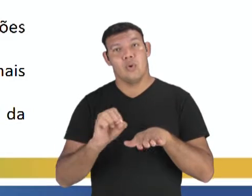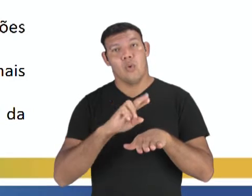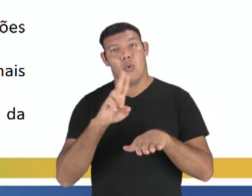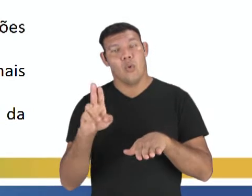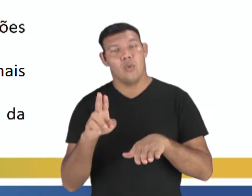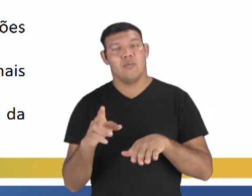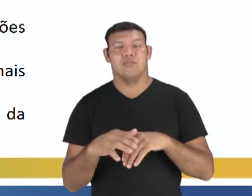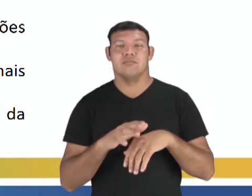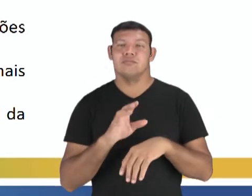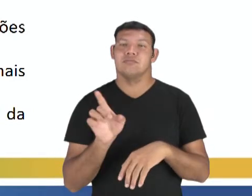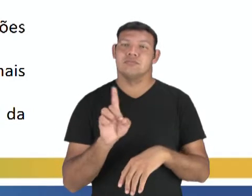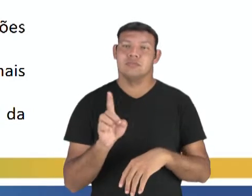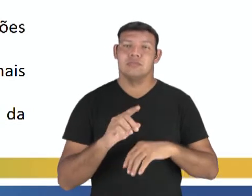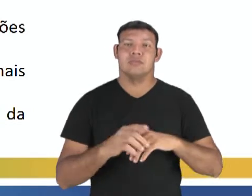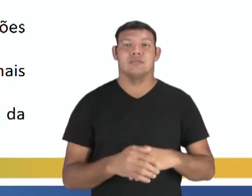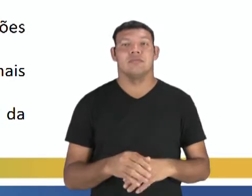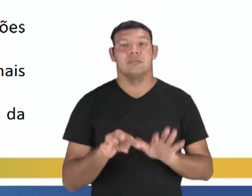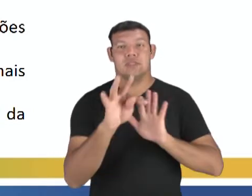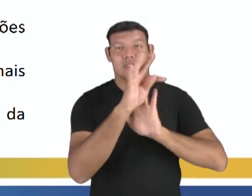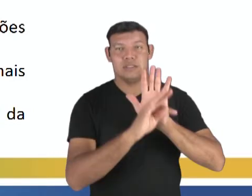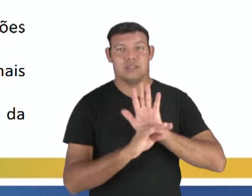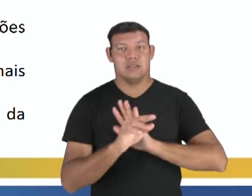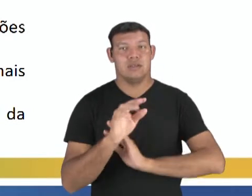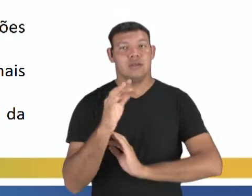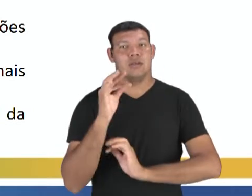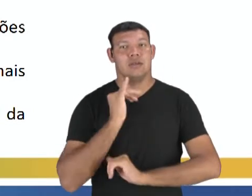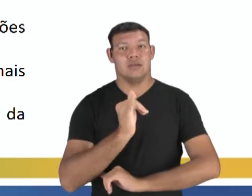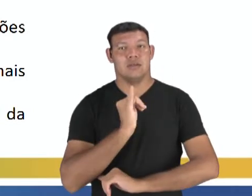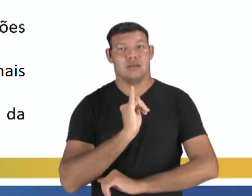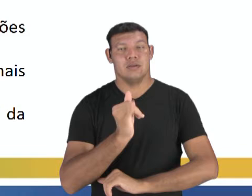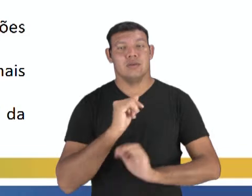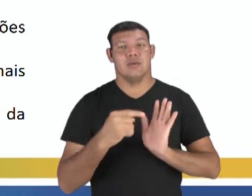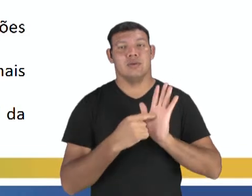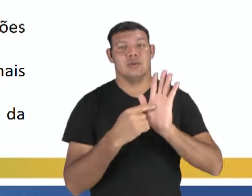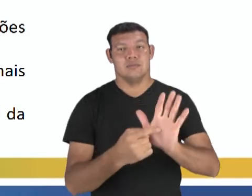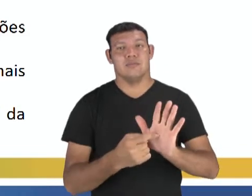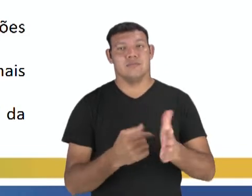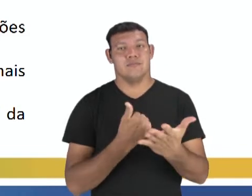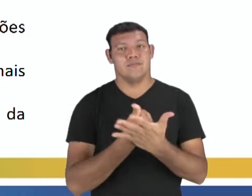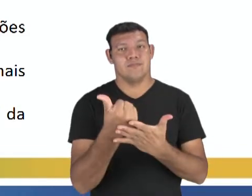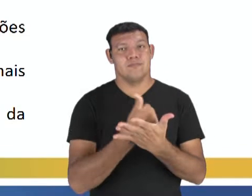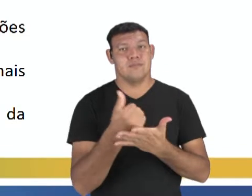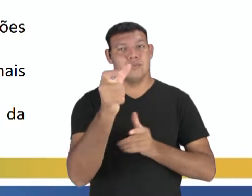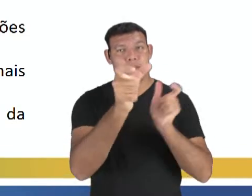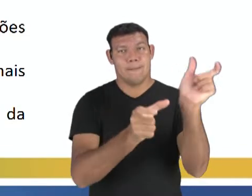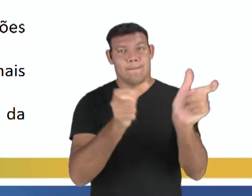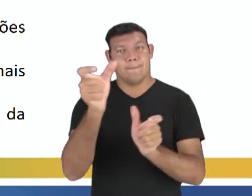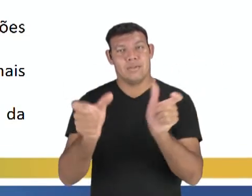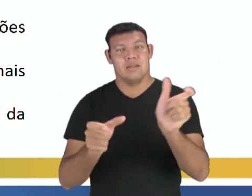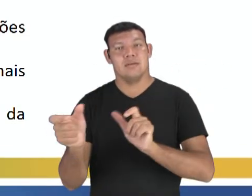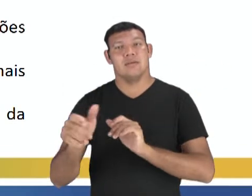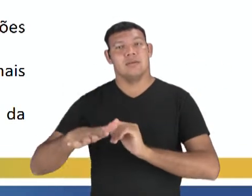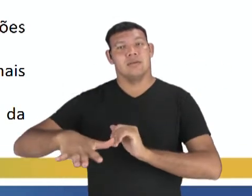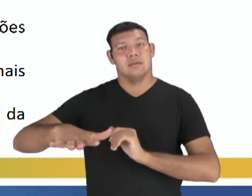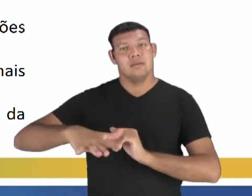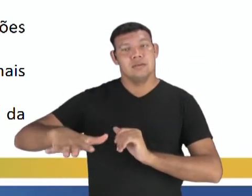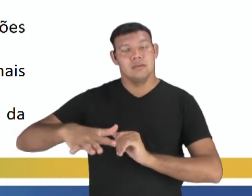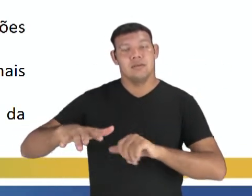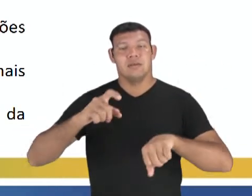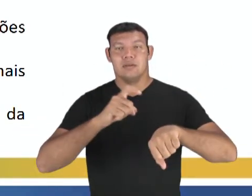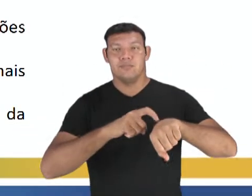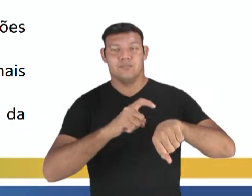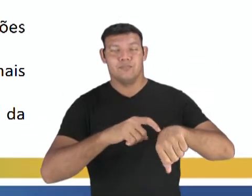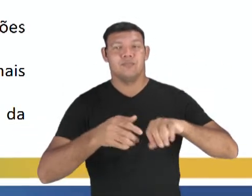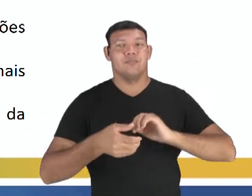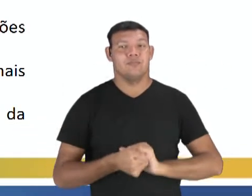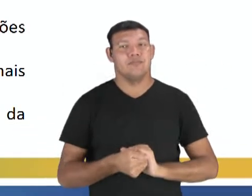não. Texto narrativo é um tipo de texto que esboça as ações de personagens num determinado tempo e